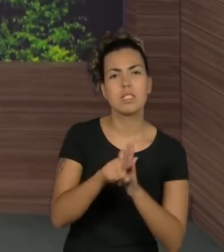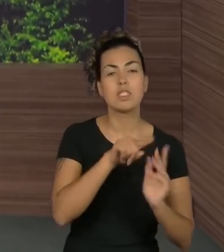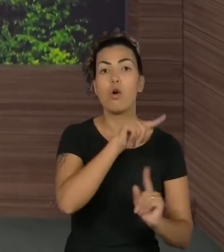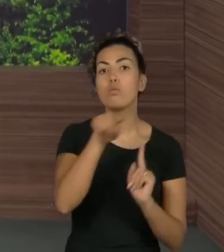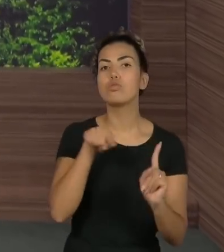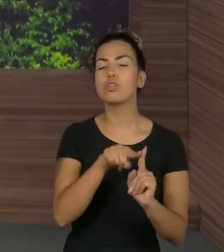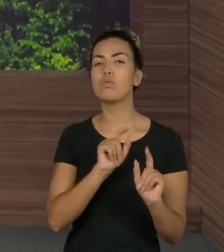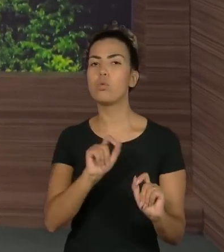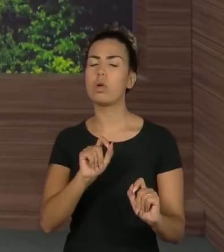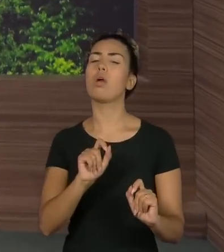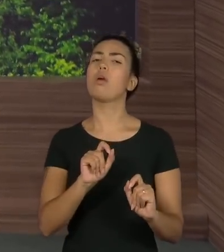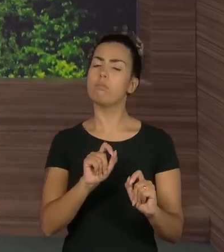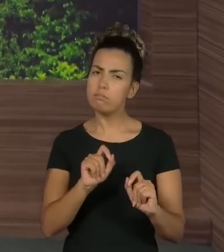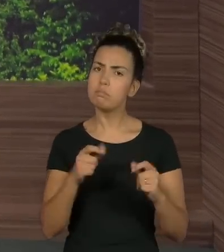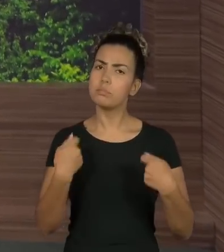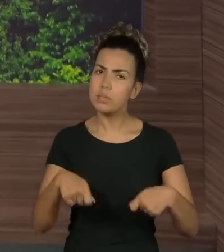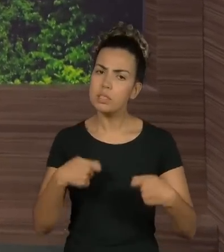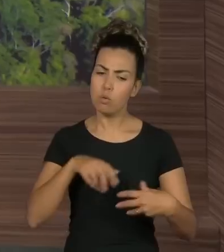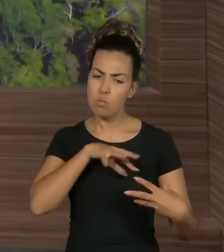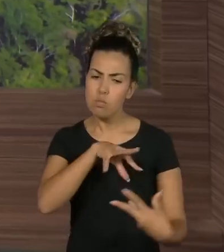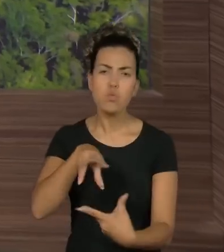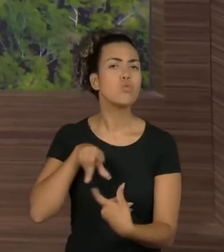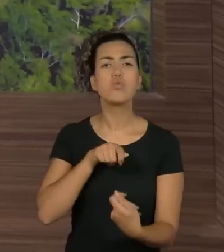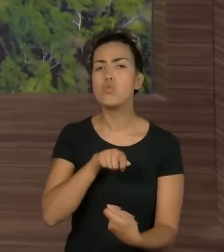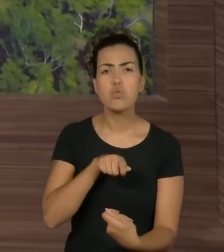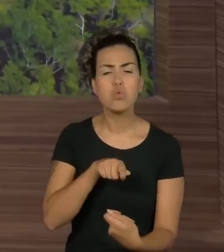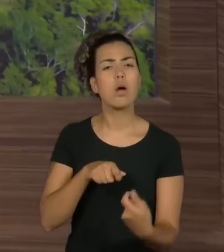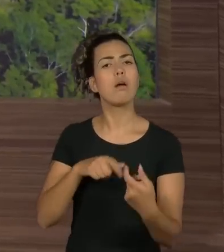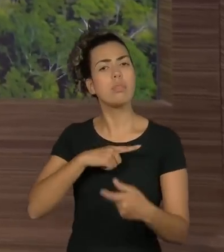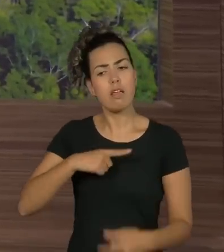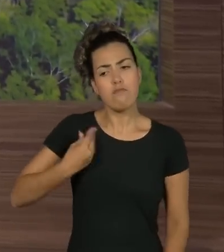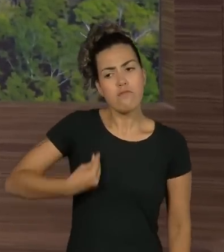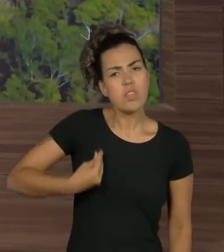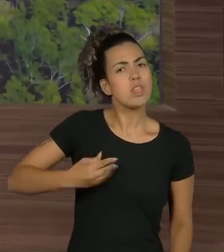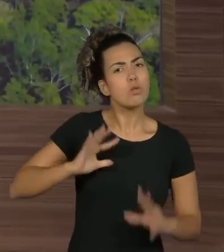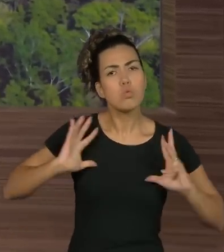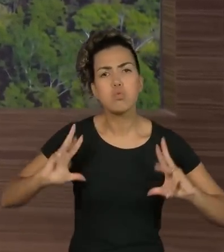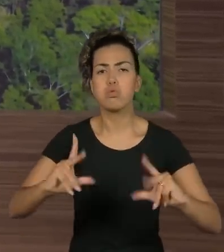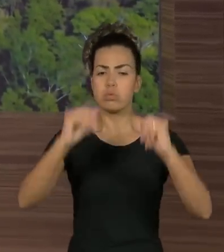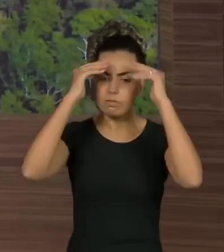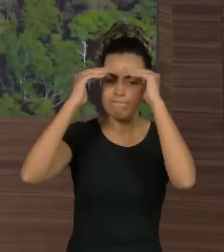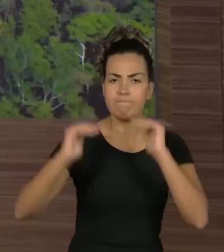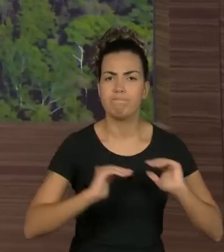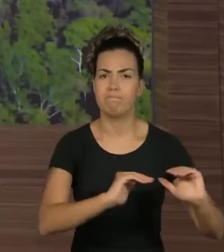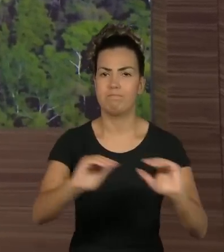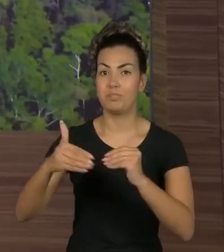que preserve e respeite a riqueza de formas de vida da Terra. Até lá!